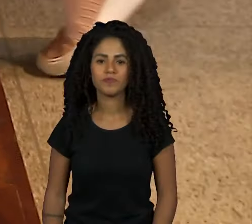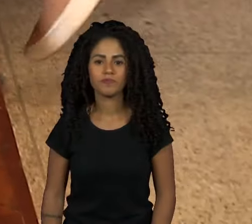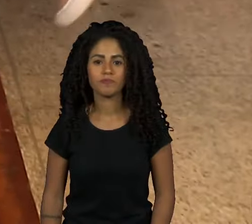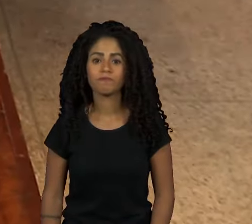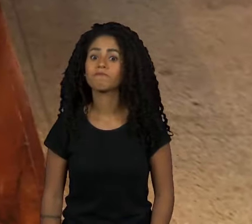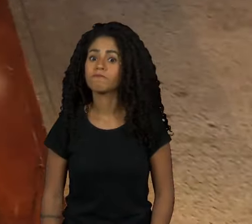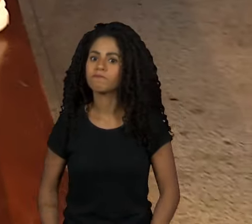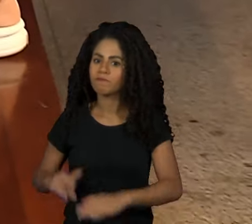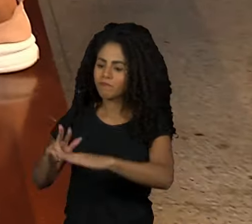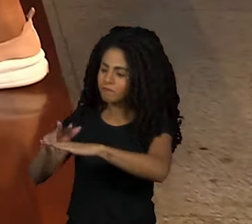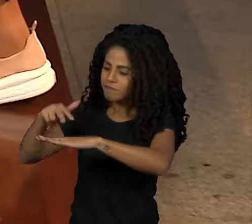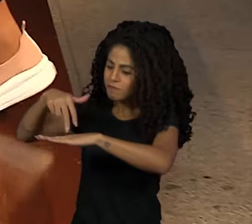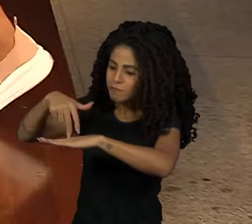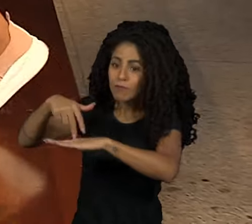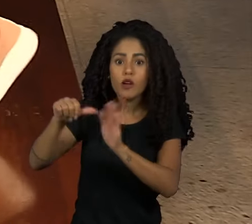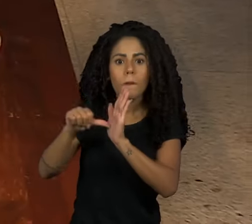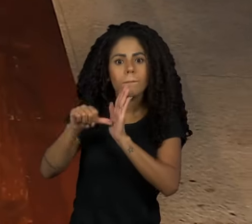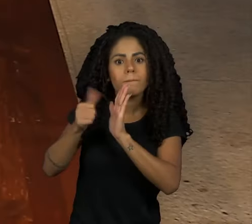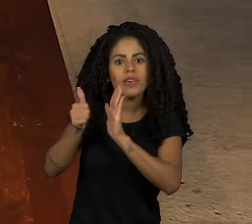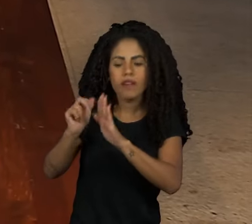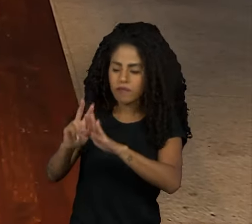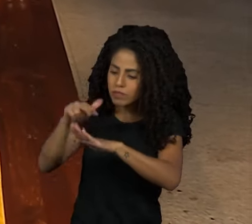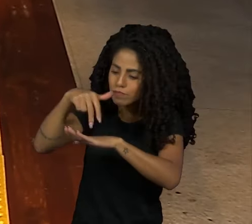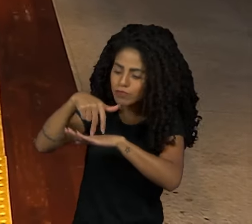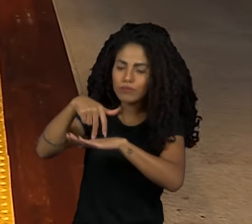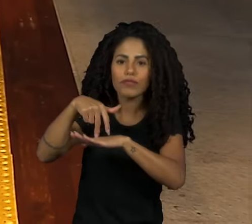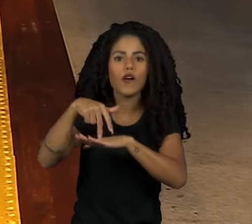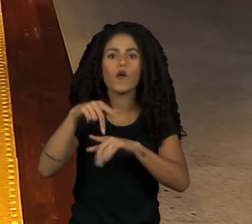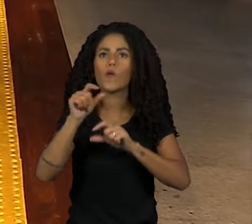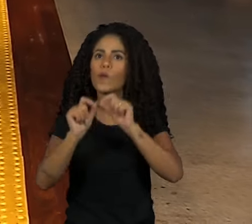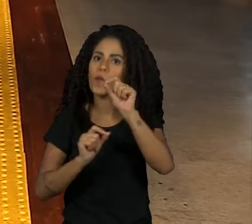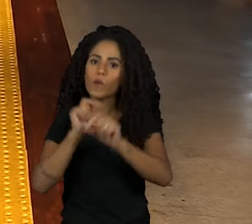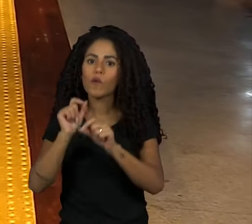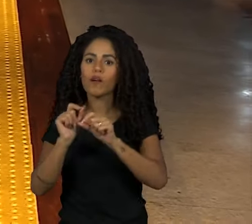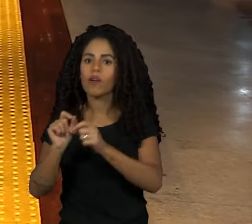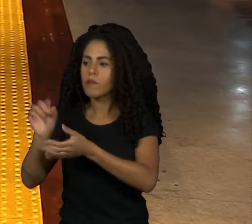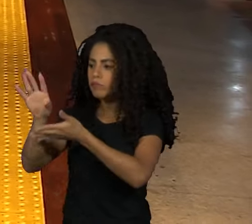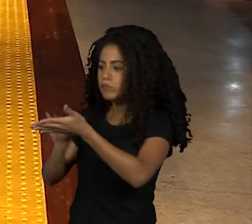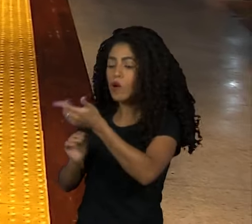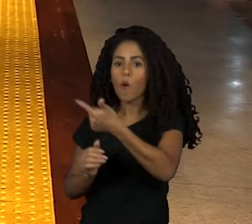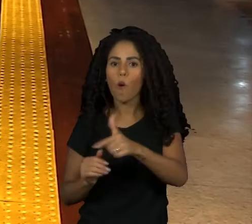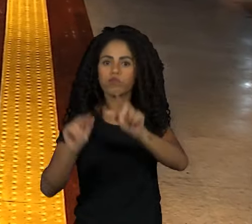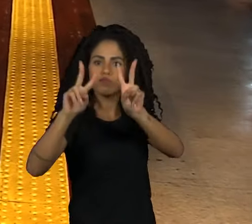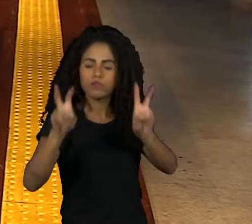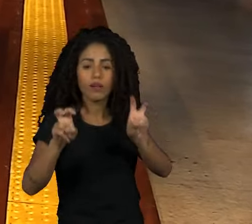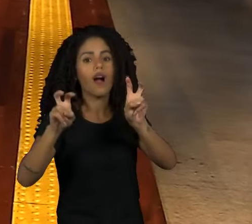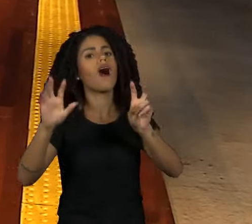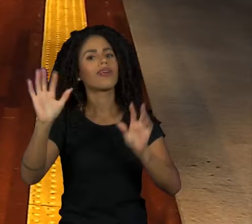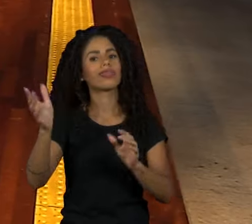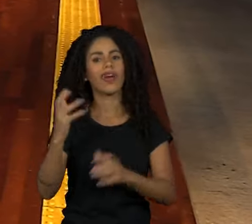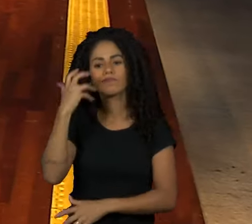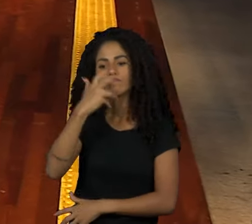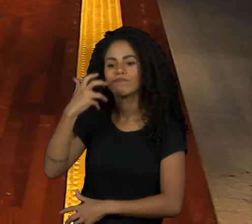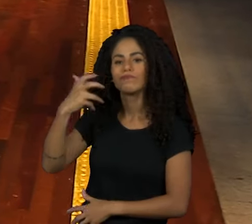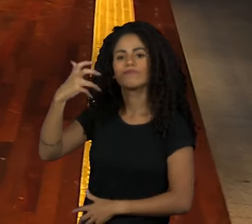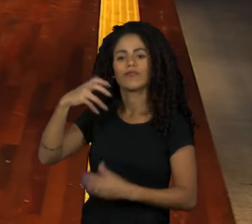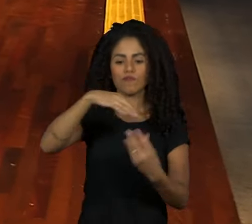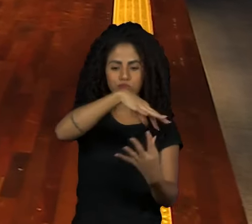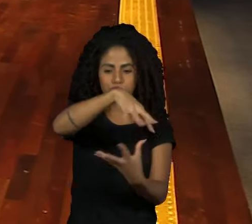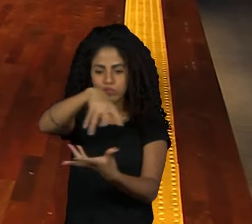Pisar no palco pela primeira vez e ainda para fazer uma releitura de um dos principais musicais do mundo,